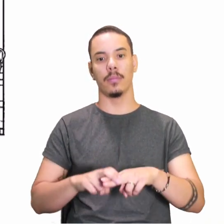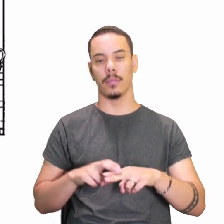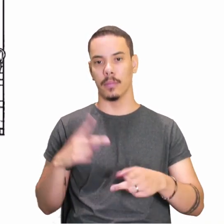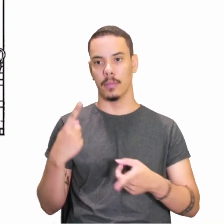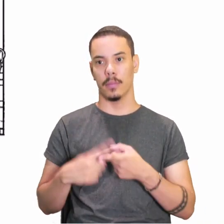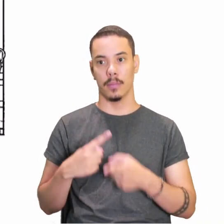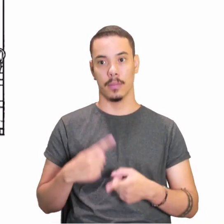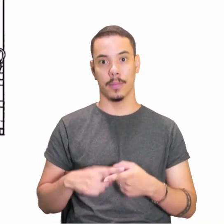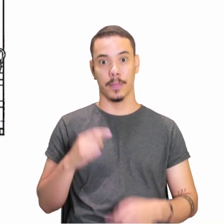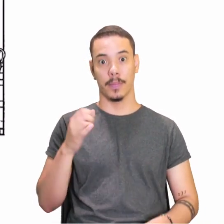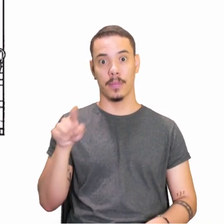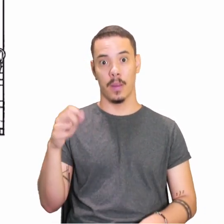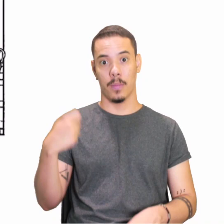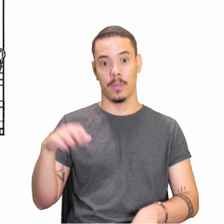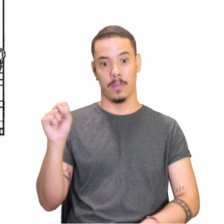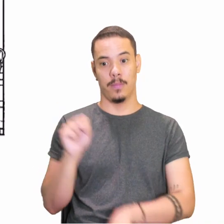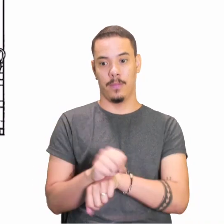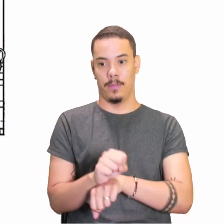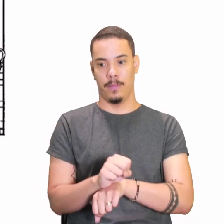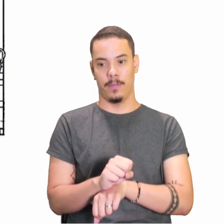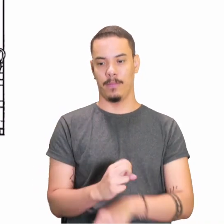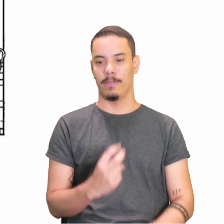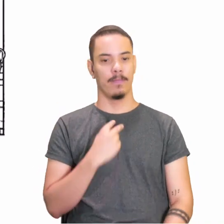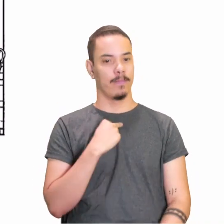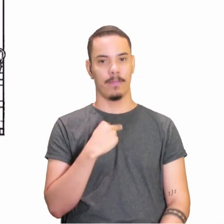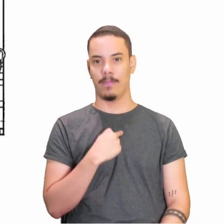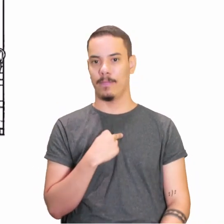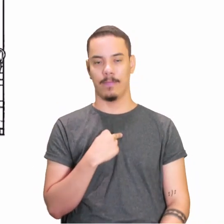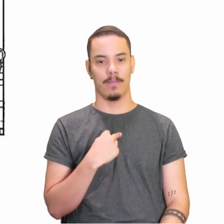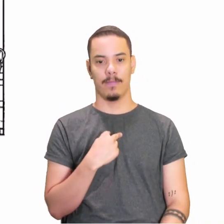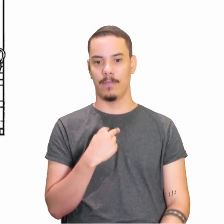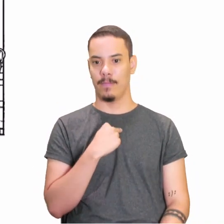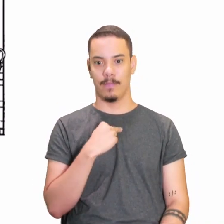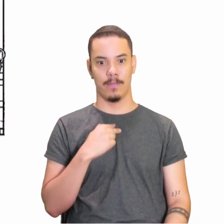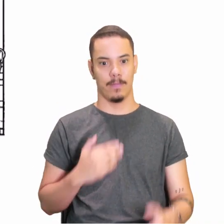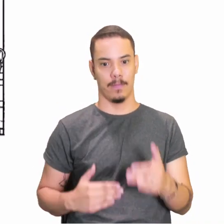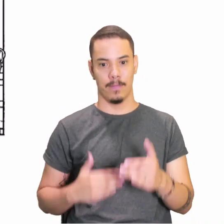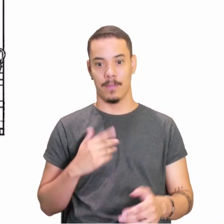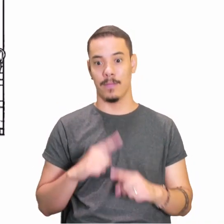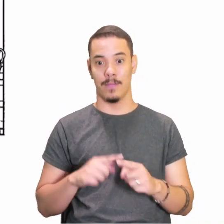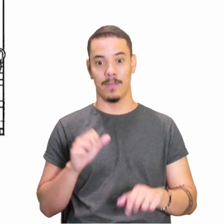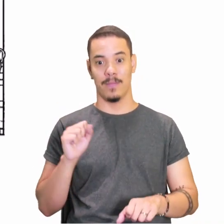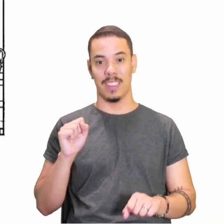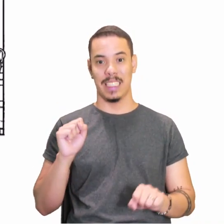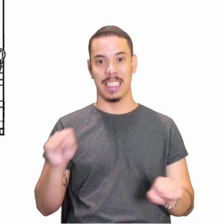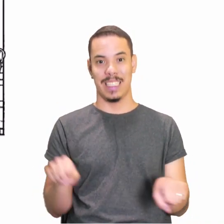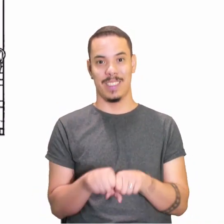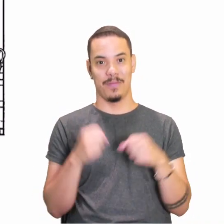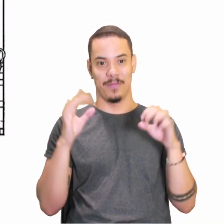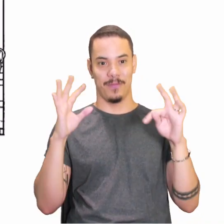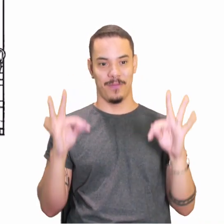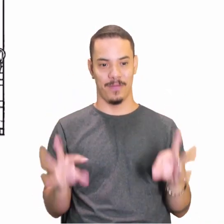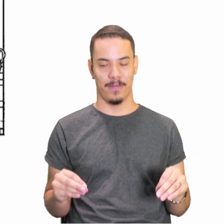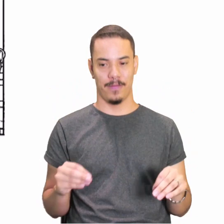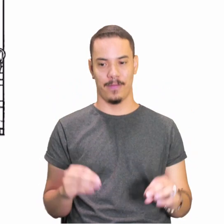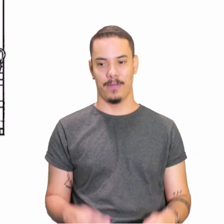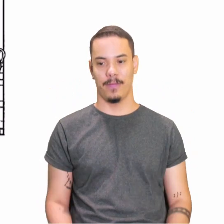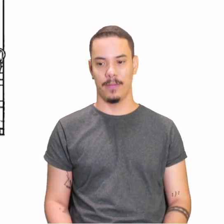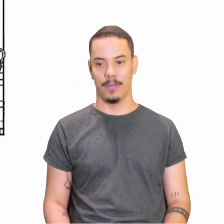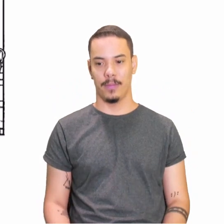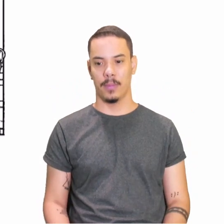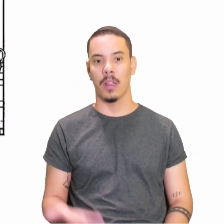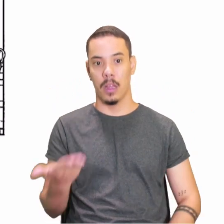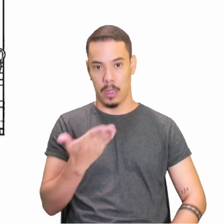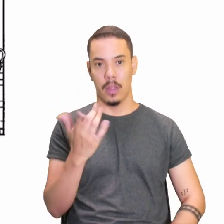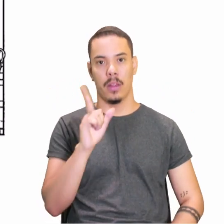ficar imobilizado. Não pode se mexer. Fizeram foi quebrar tudo, eu Quebraram acho. tudo. Vamos ver pela história. Agora